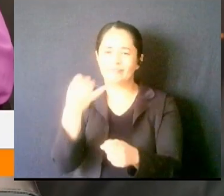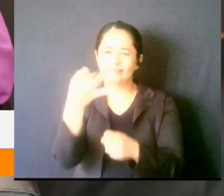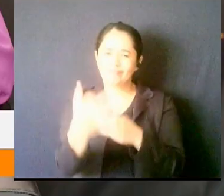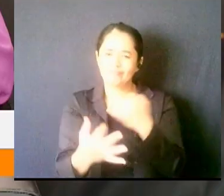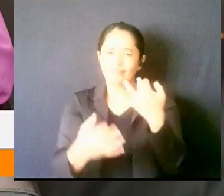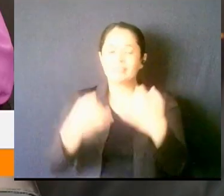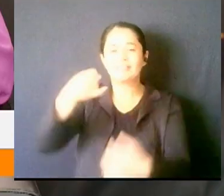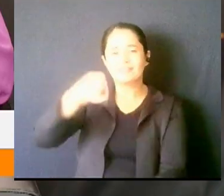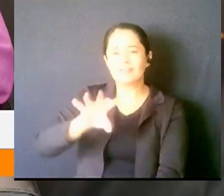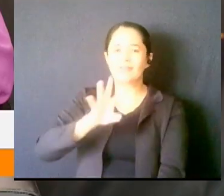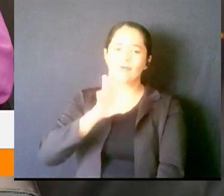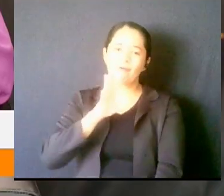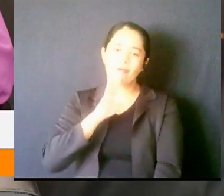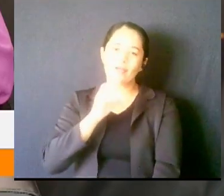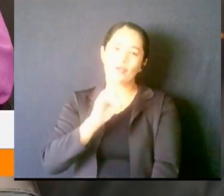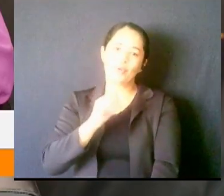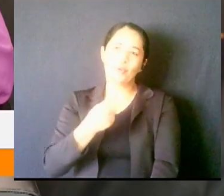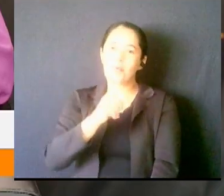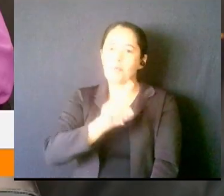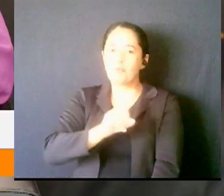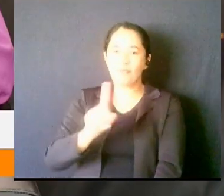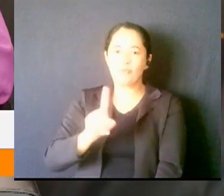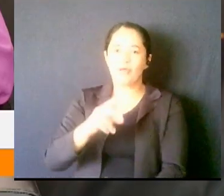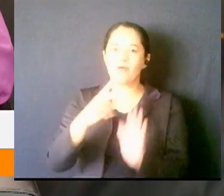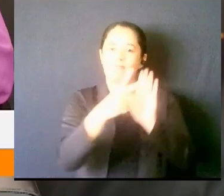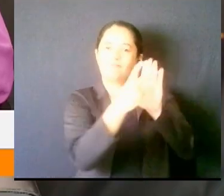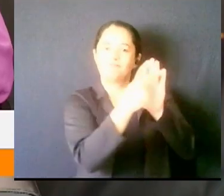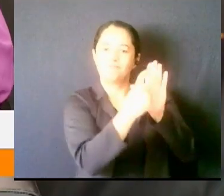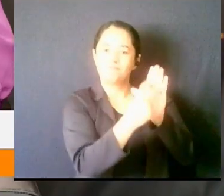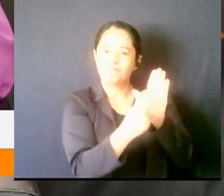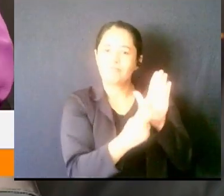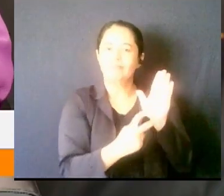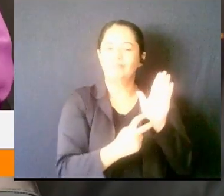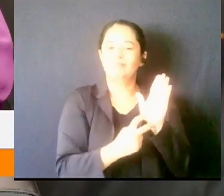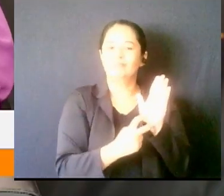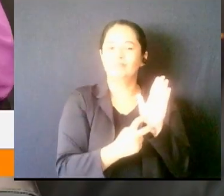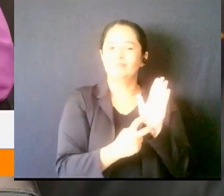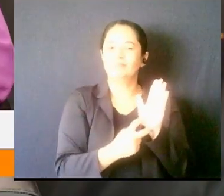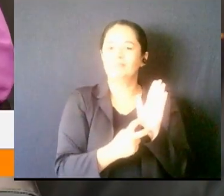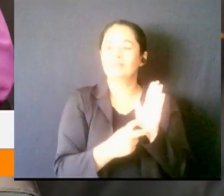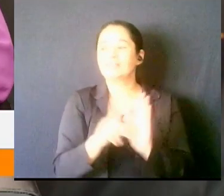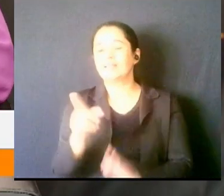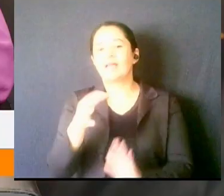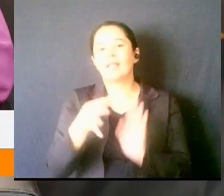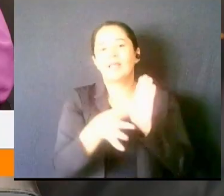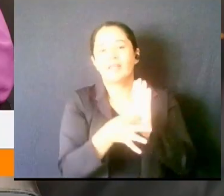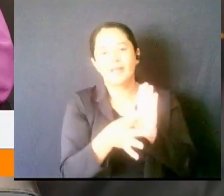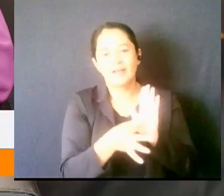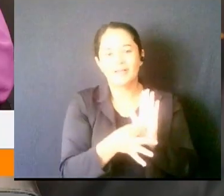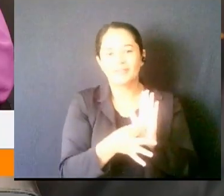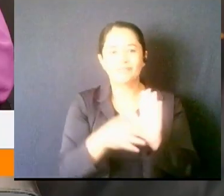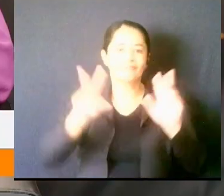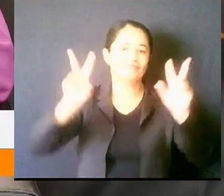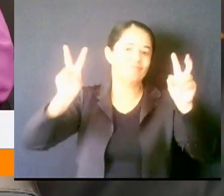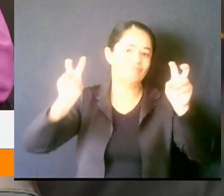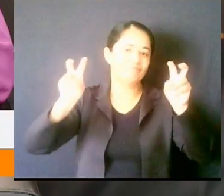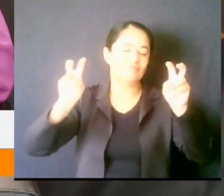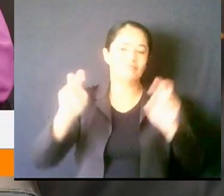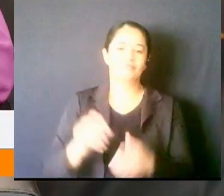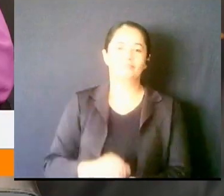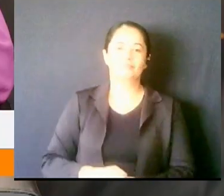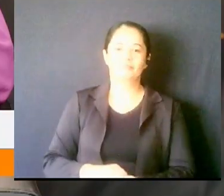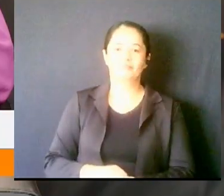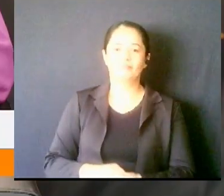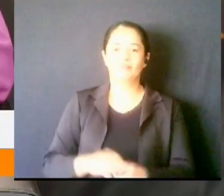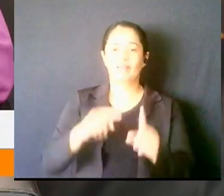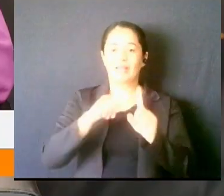não os métodos contraceptivos e o que elas acham sobre esse tema, gravidez na